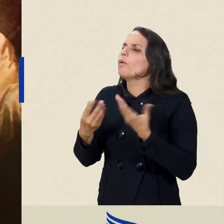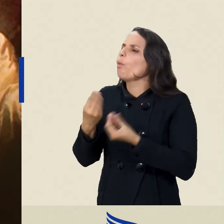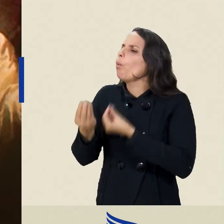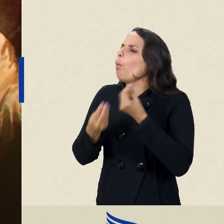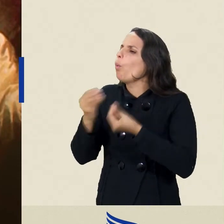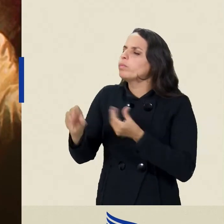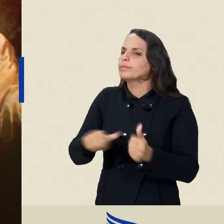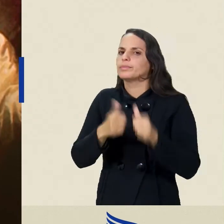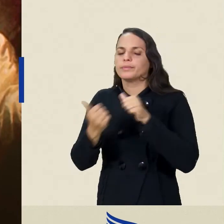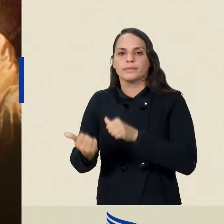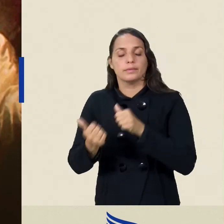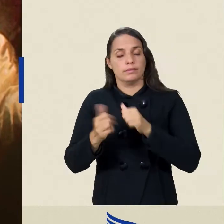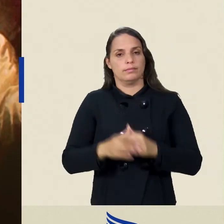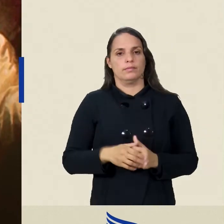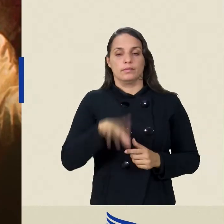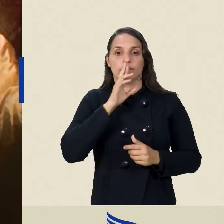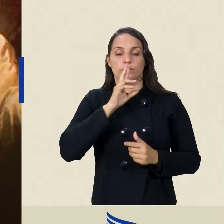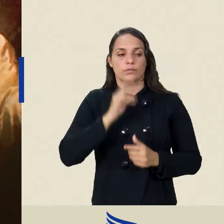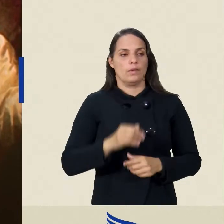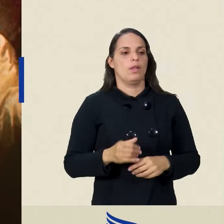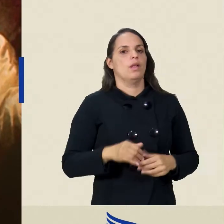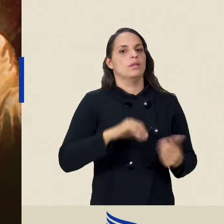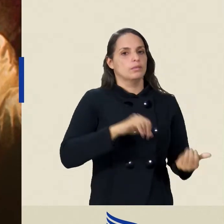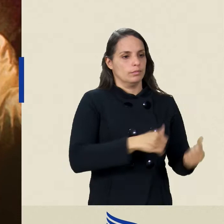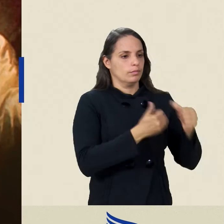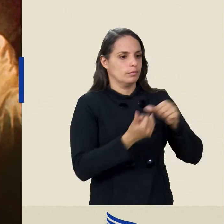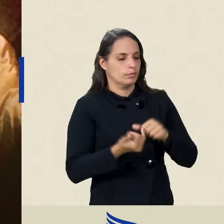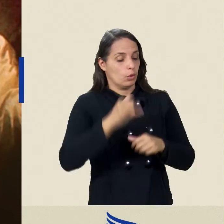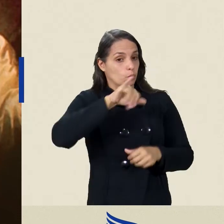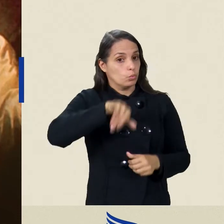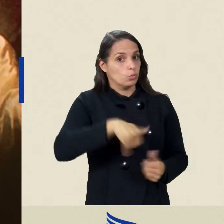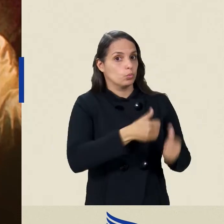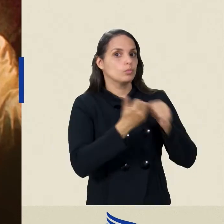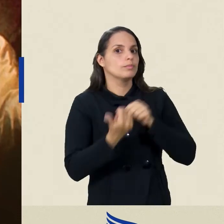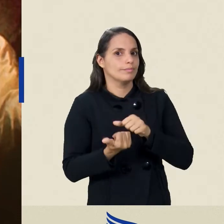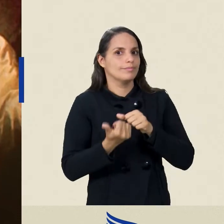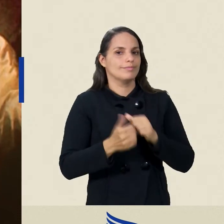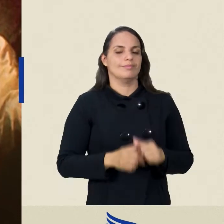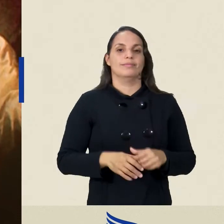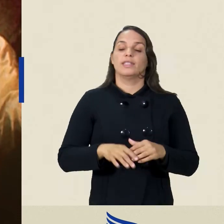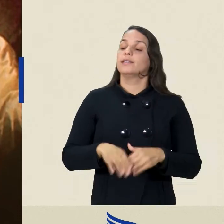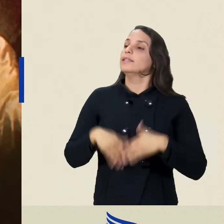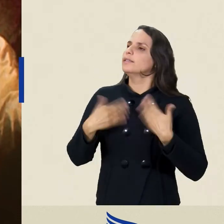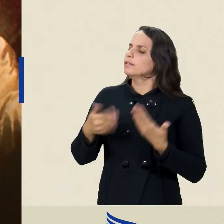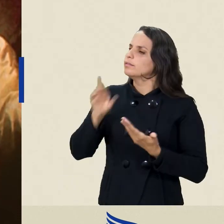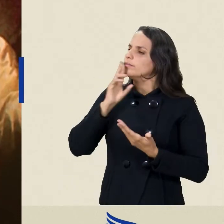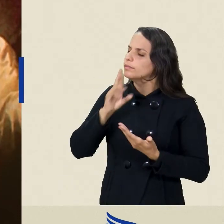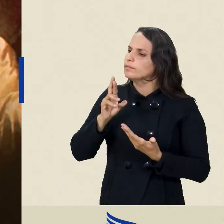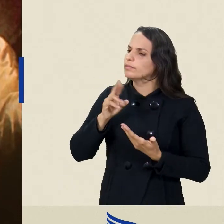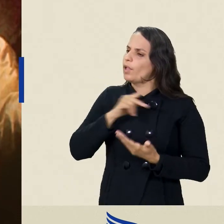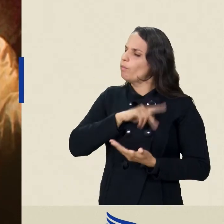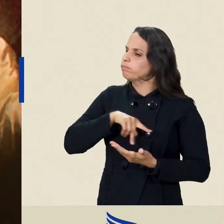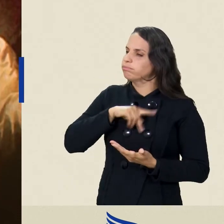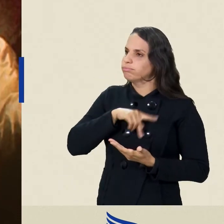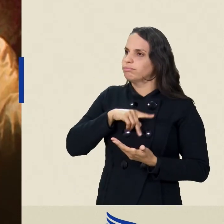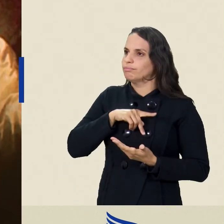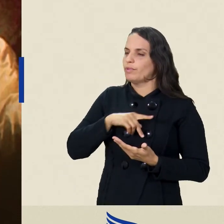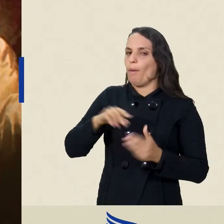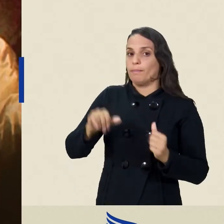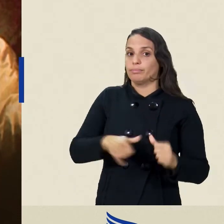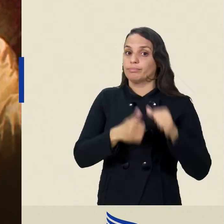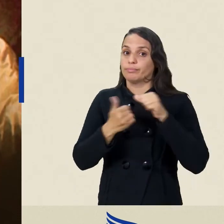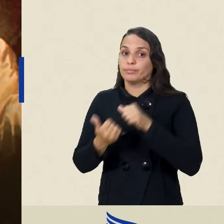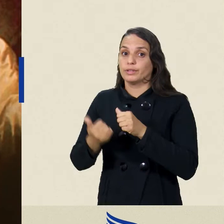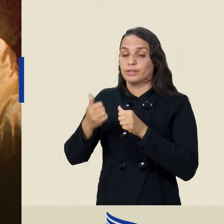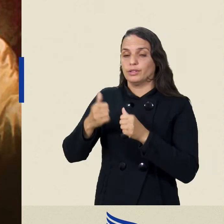fostes batizados? Responderam: No batismo de João. Disse-lhes Paulo: João realizou o batismo